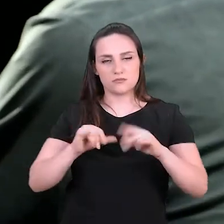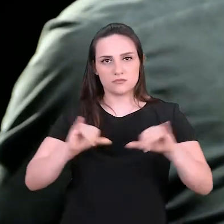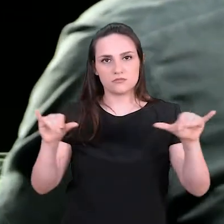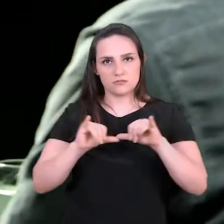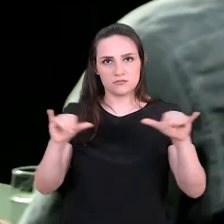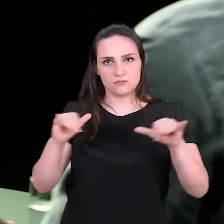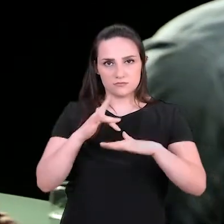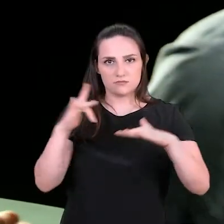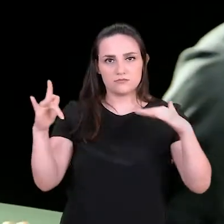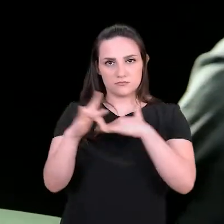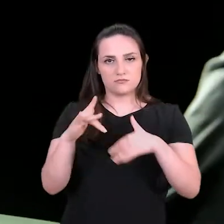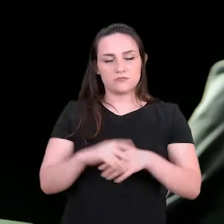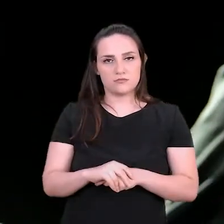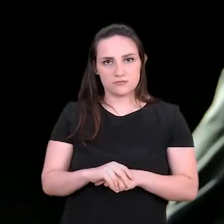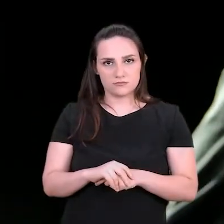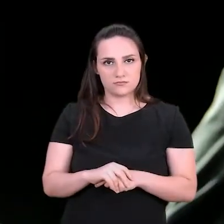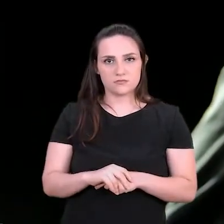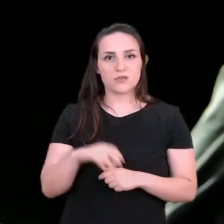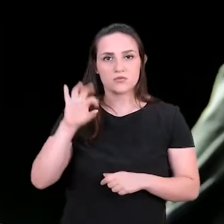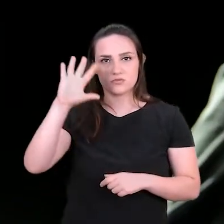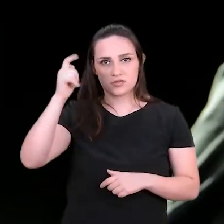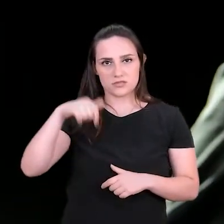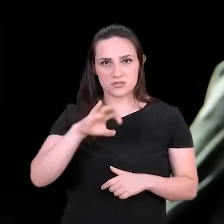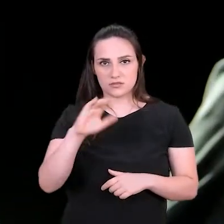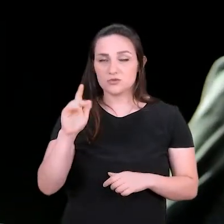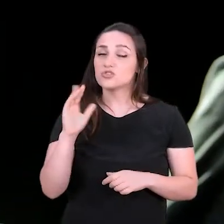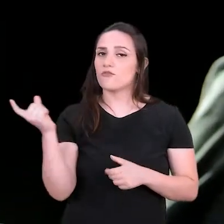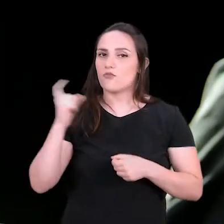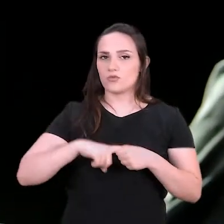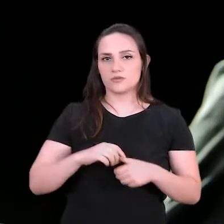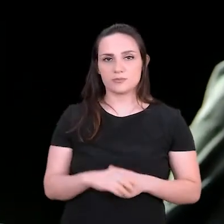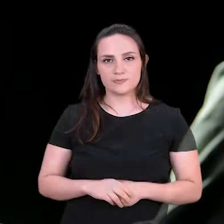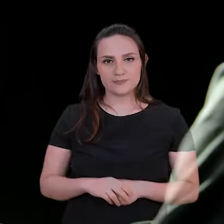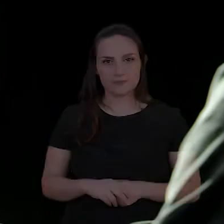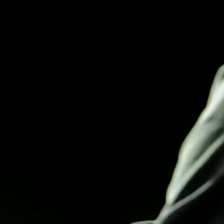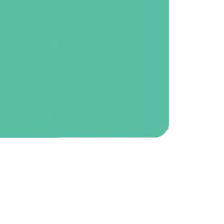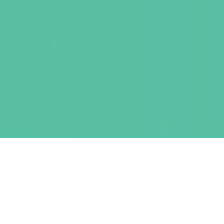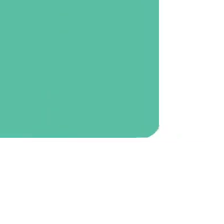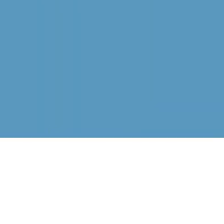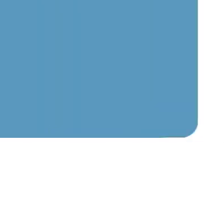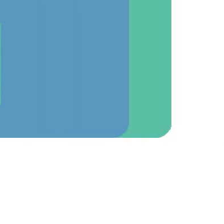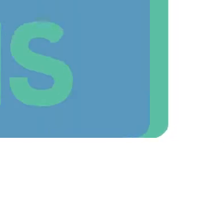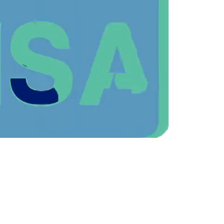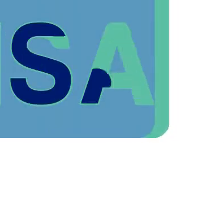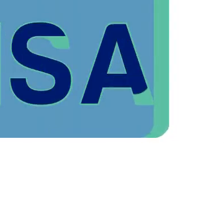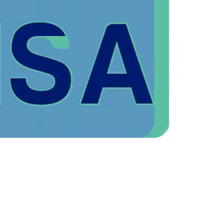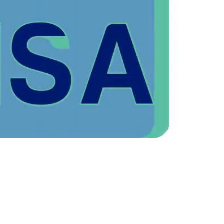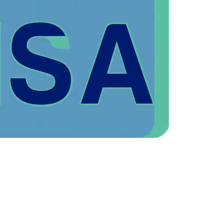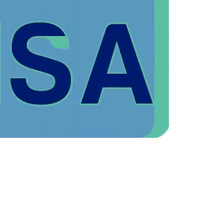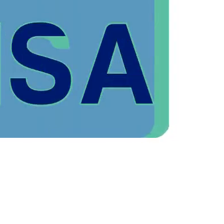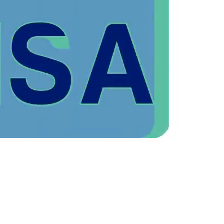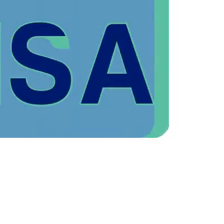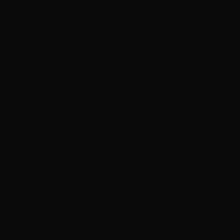conteúdos jornalísticos nas redes sociais produzidos aqui em Campo Grande. Já voltamos.